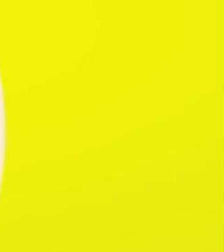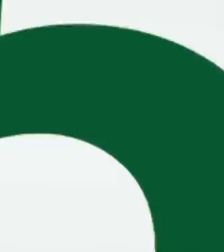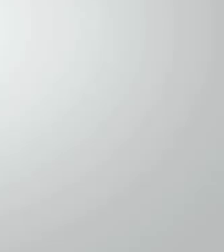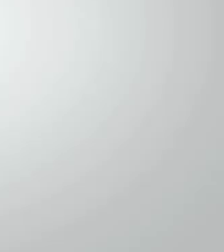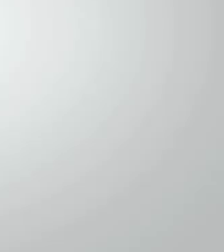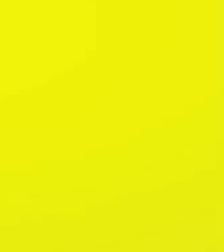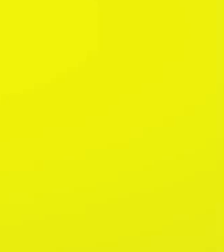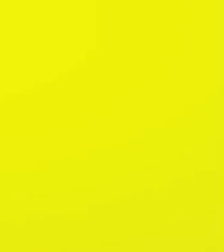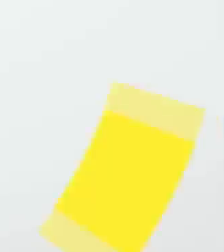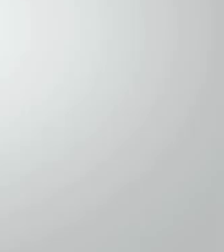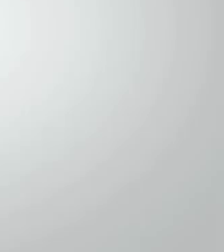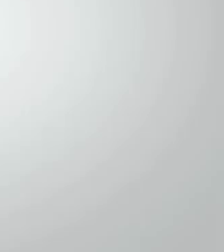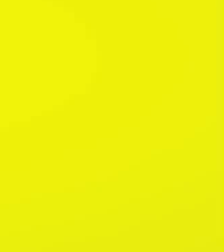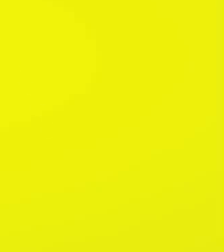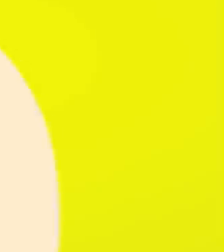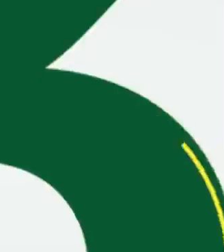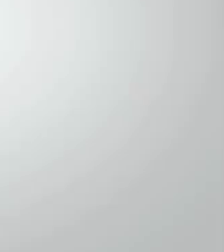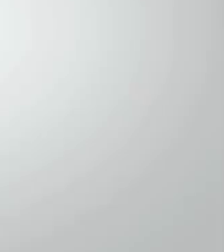e